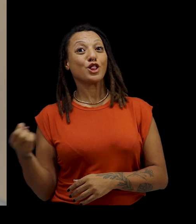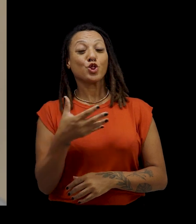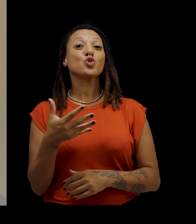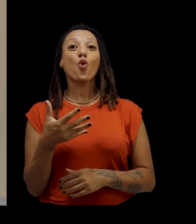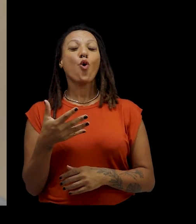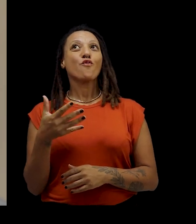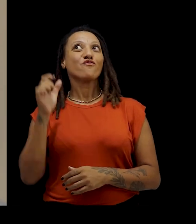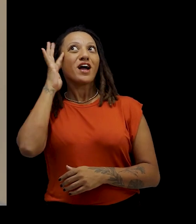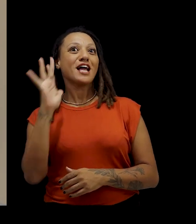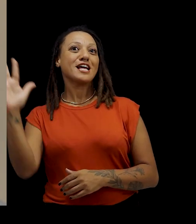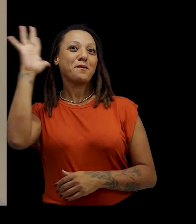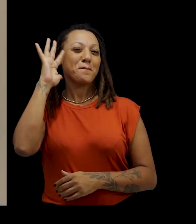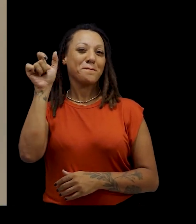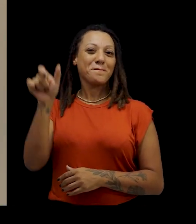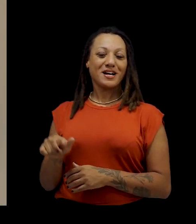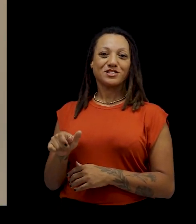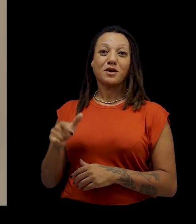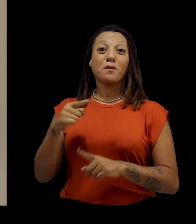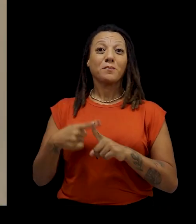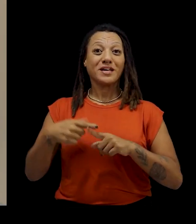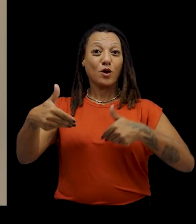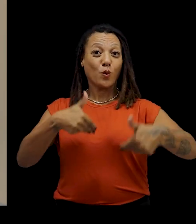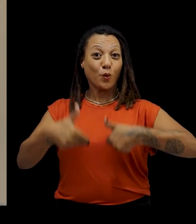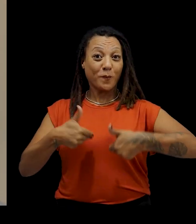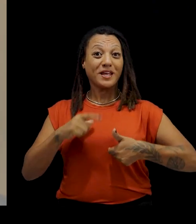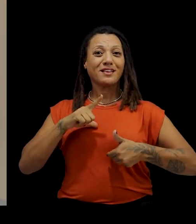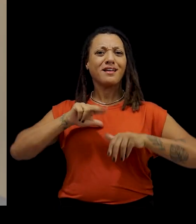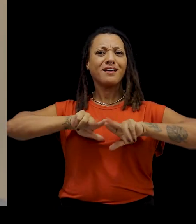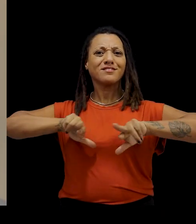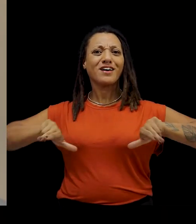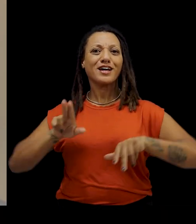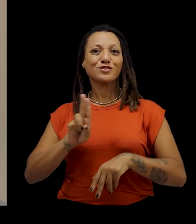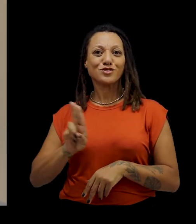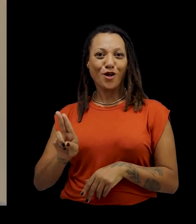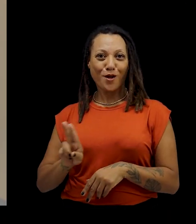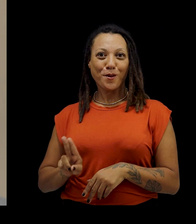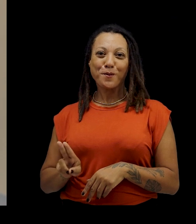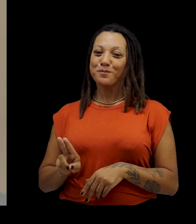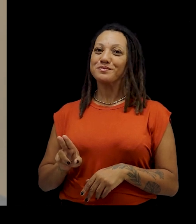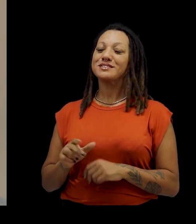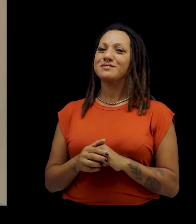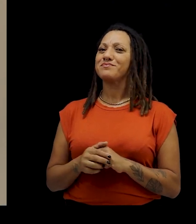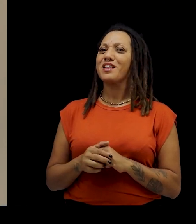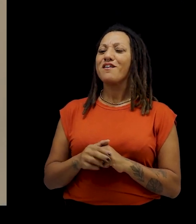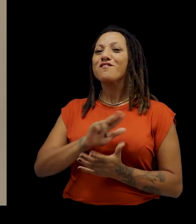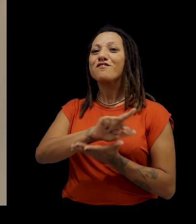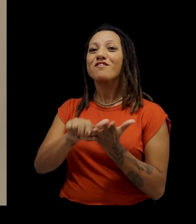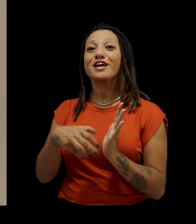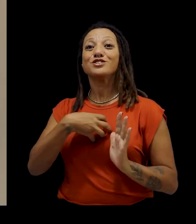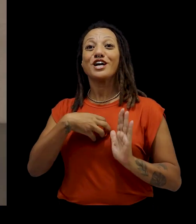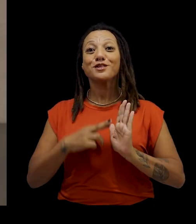para essa figura, né? O fato de que a Curupira tem vários nomes, acho que é um desses elementos, ou várias representações,